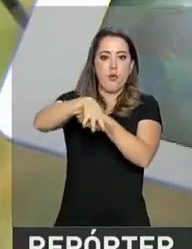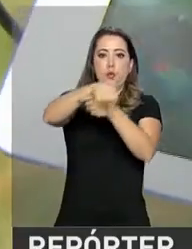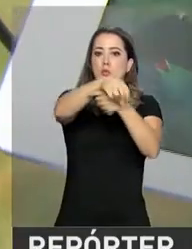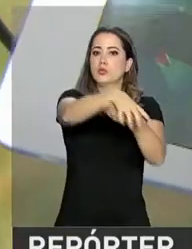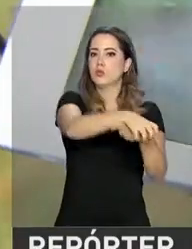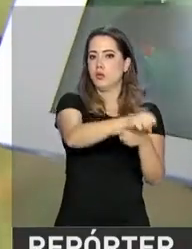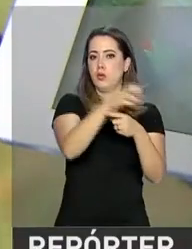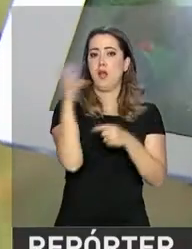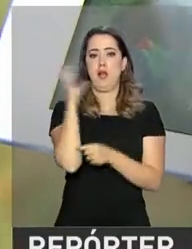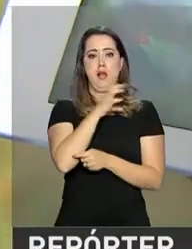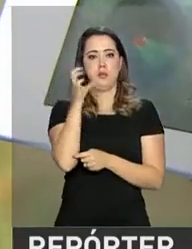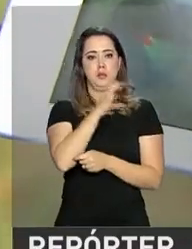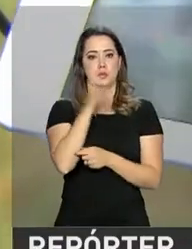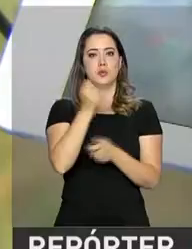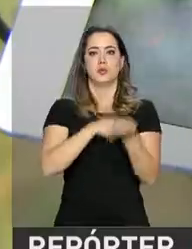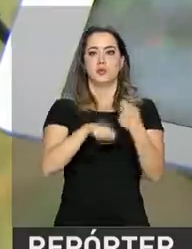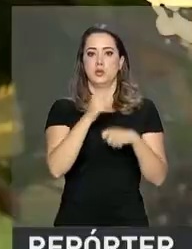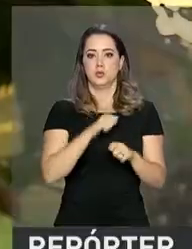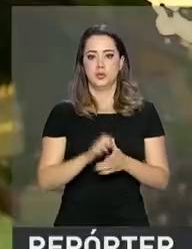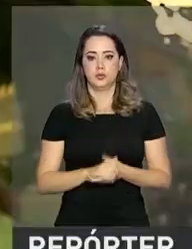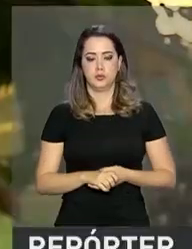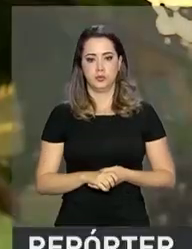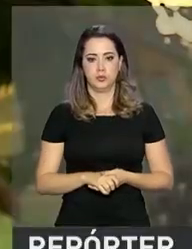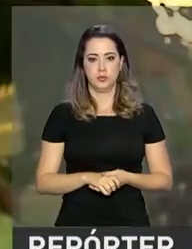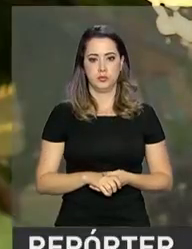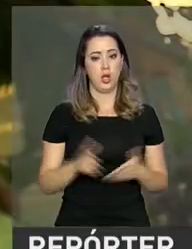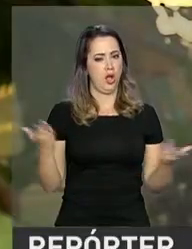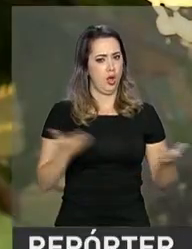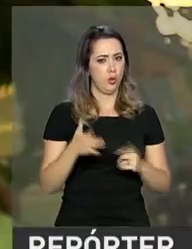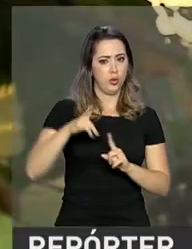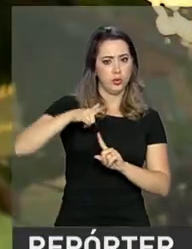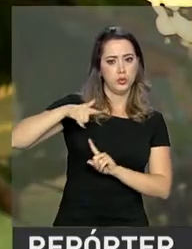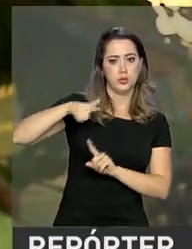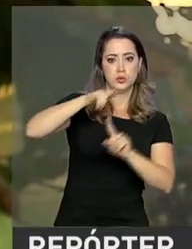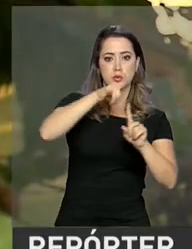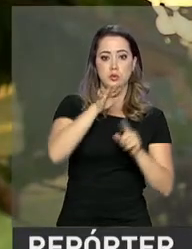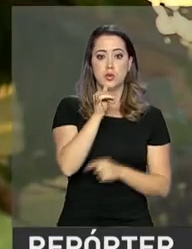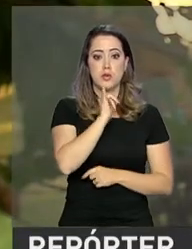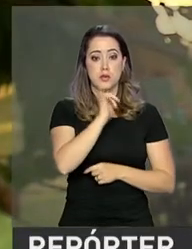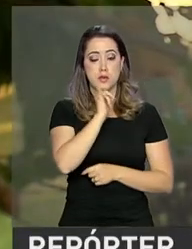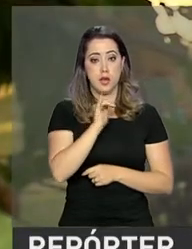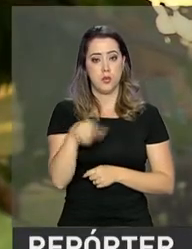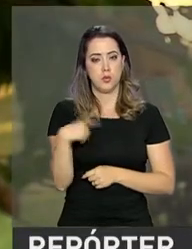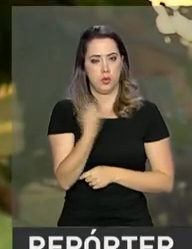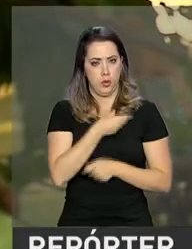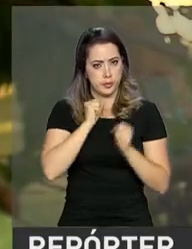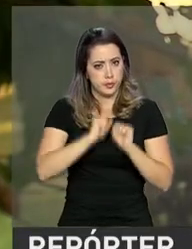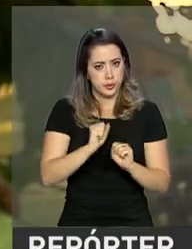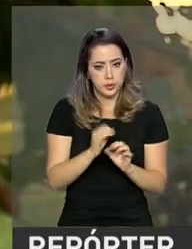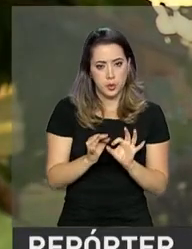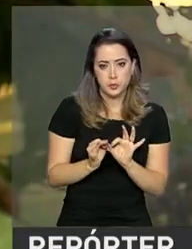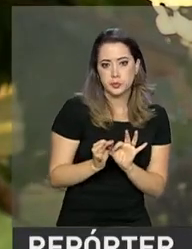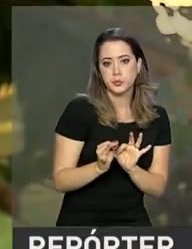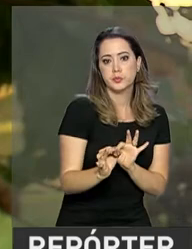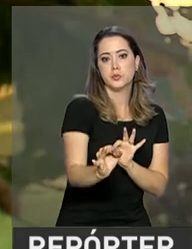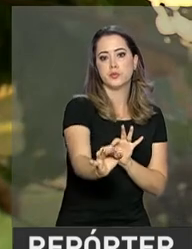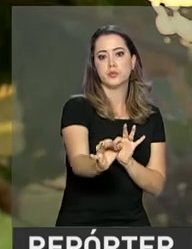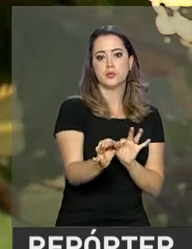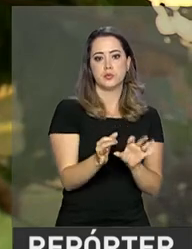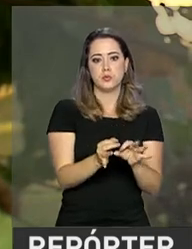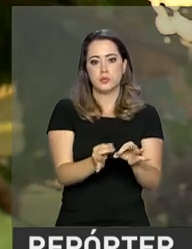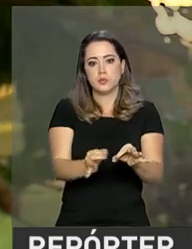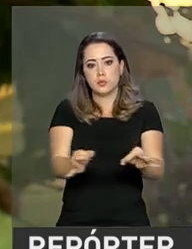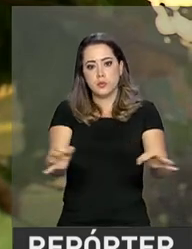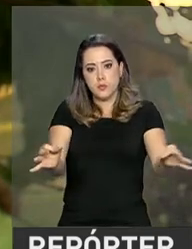no acompanhamento das imagens com o drone nós vamos por exemplo conseguir medir a madeira que